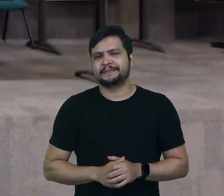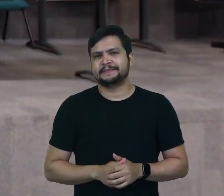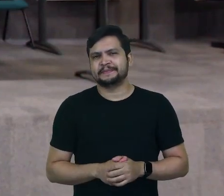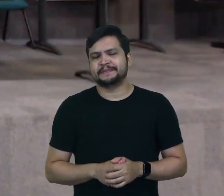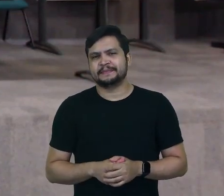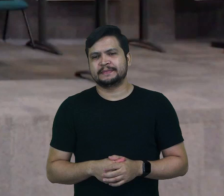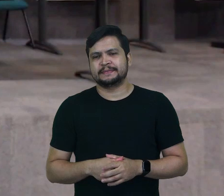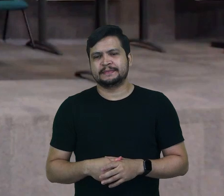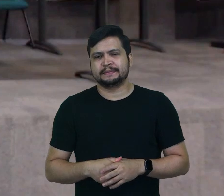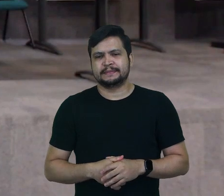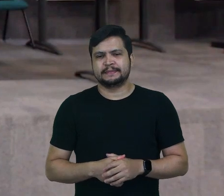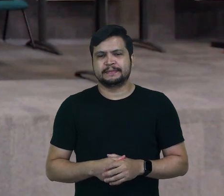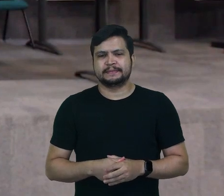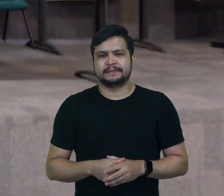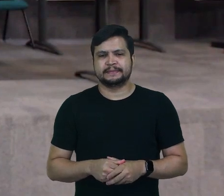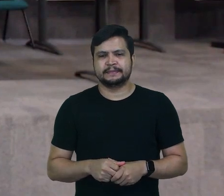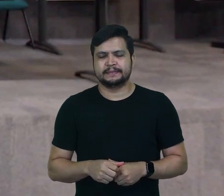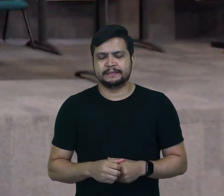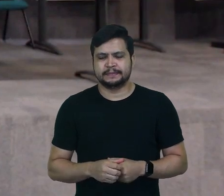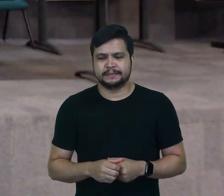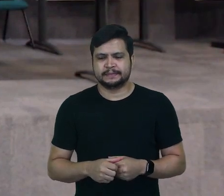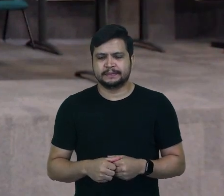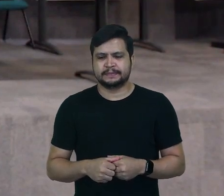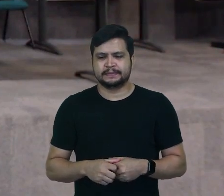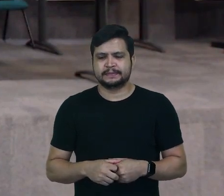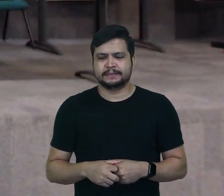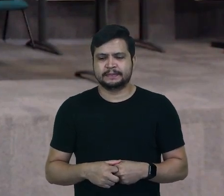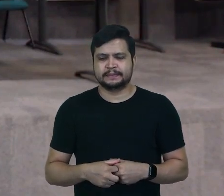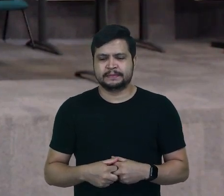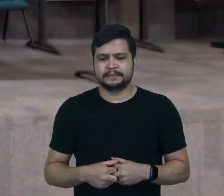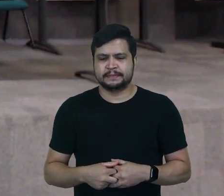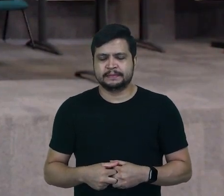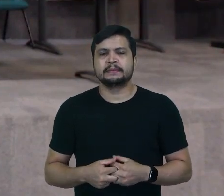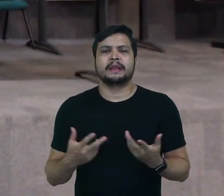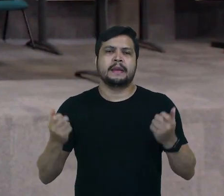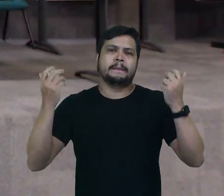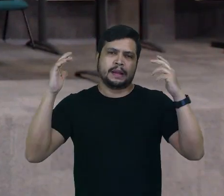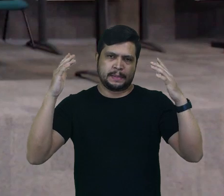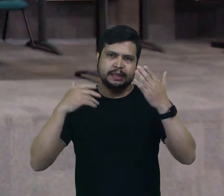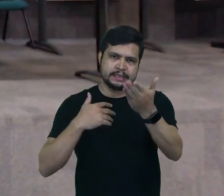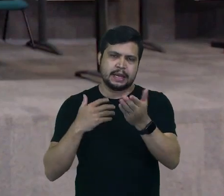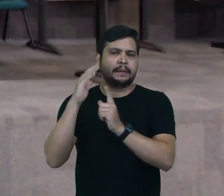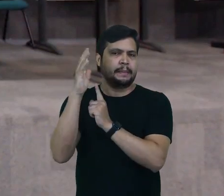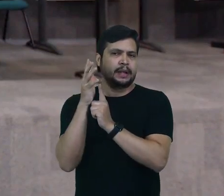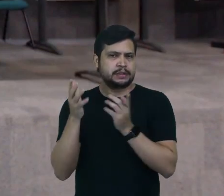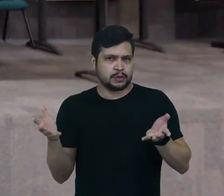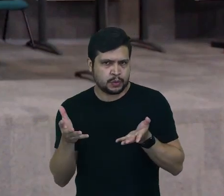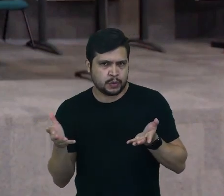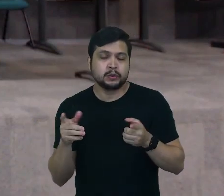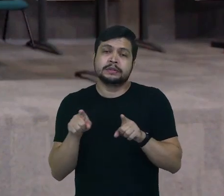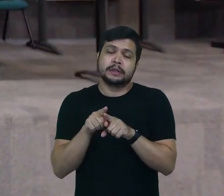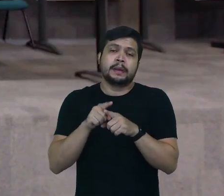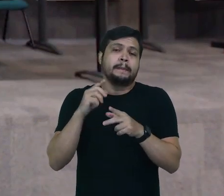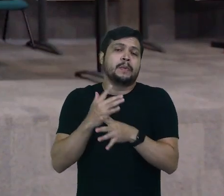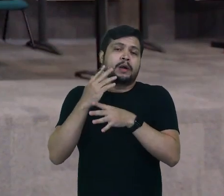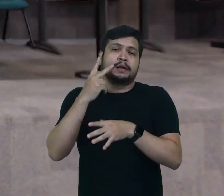de parabenizá-la, não só pela palestra de hoje, mas por toda a sua carreira, e agradecer o carinho que